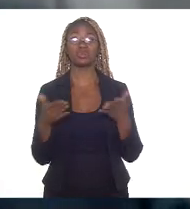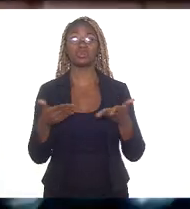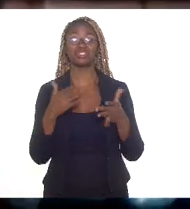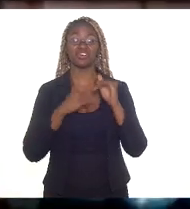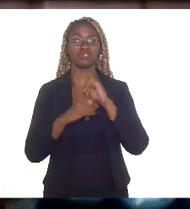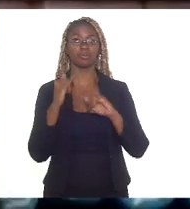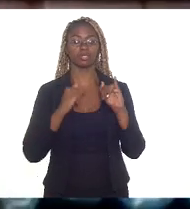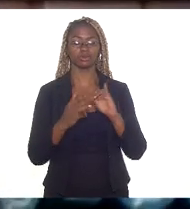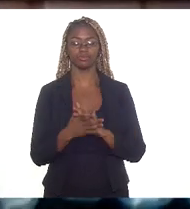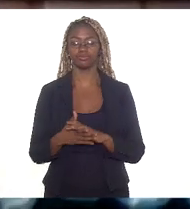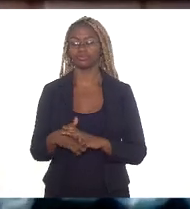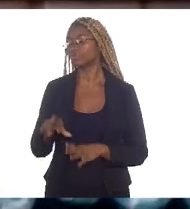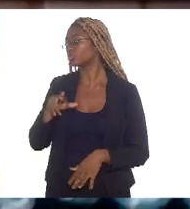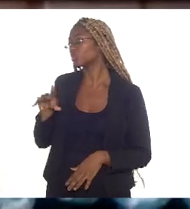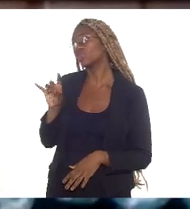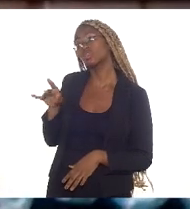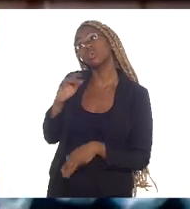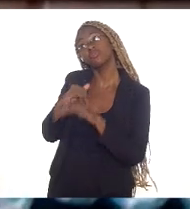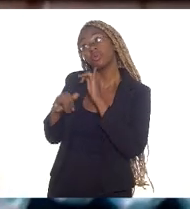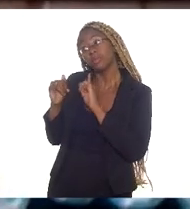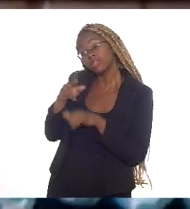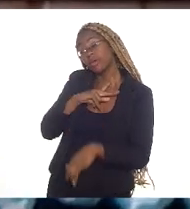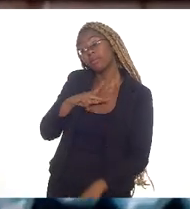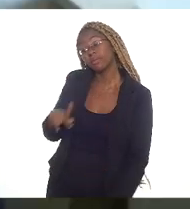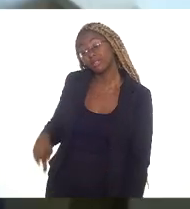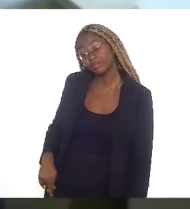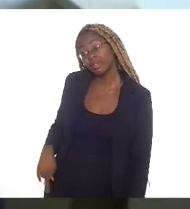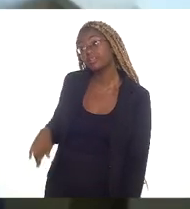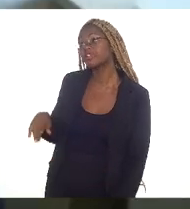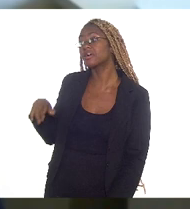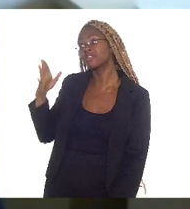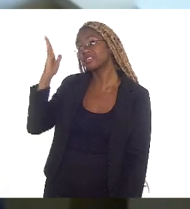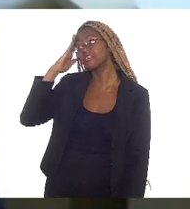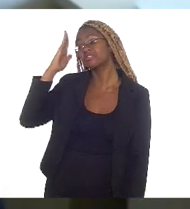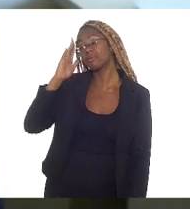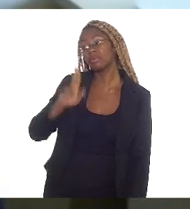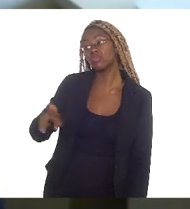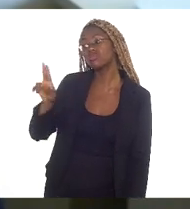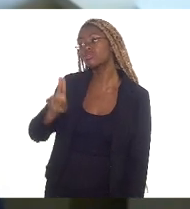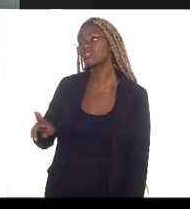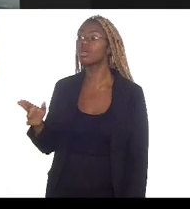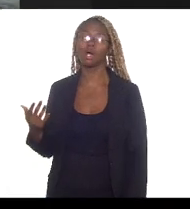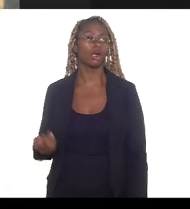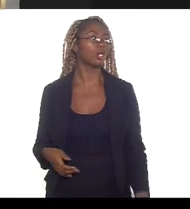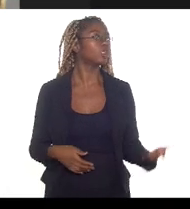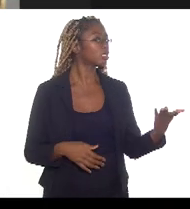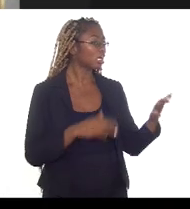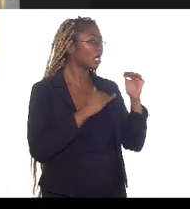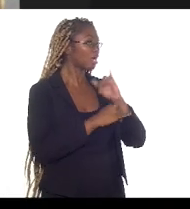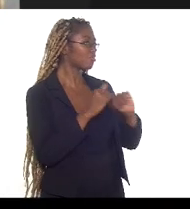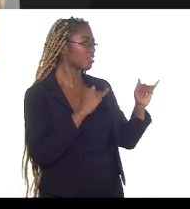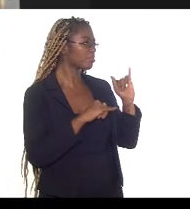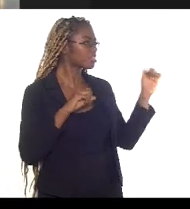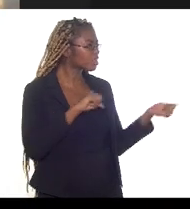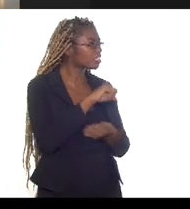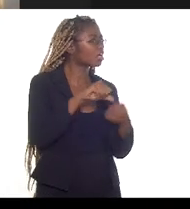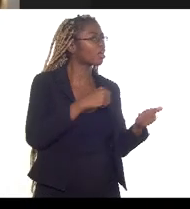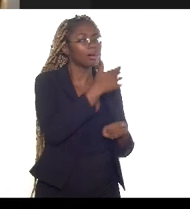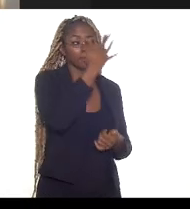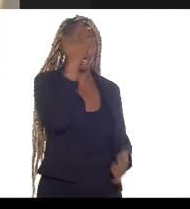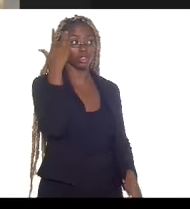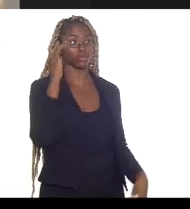Mas não basta só ter informação, presidente, é saber o que fazer com ela. Mas é a informação que torna a pessoa